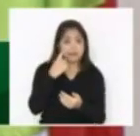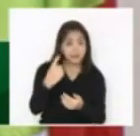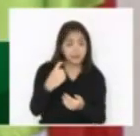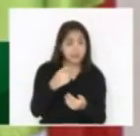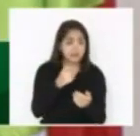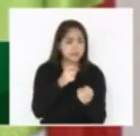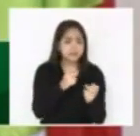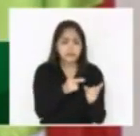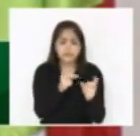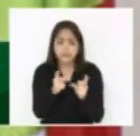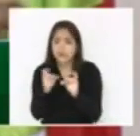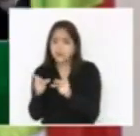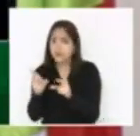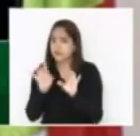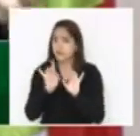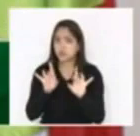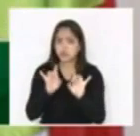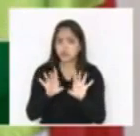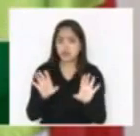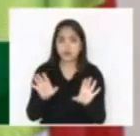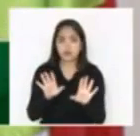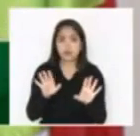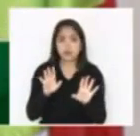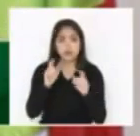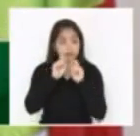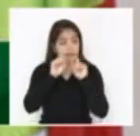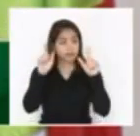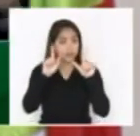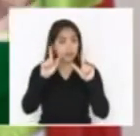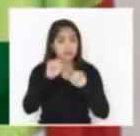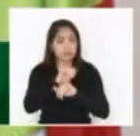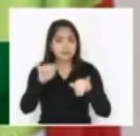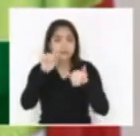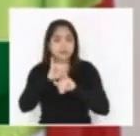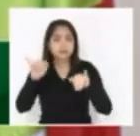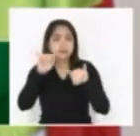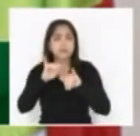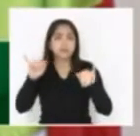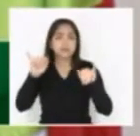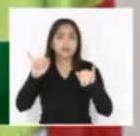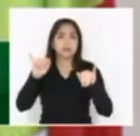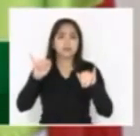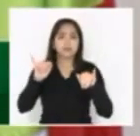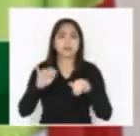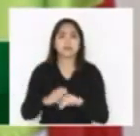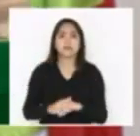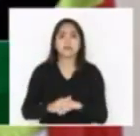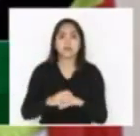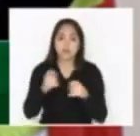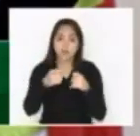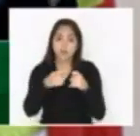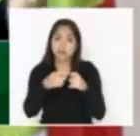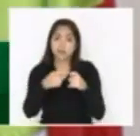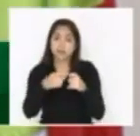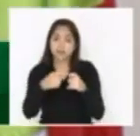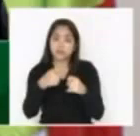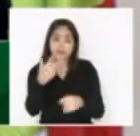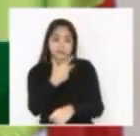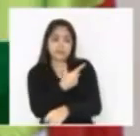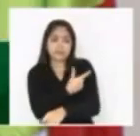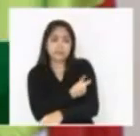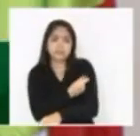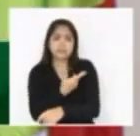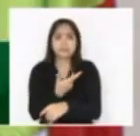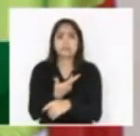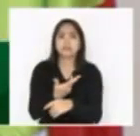que nós temos que estar atentos a essas propagandas milagrosas, como a medicina diz, vacinas milagrosas que muitas